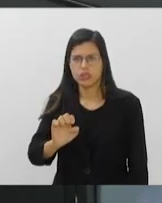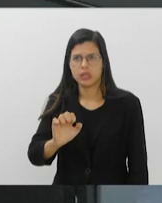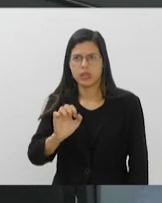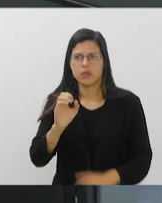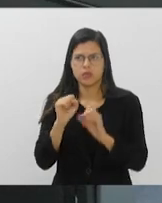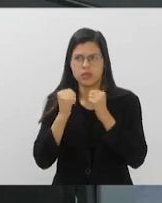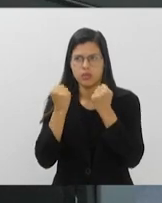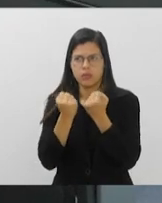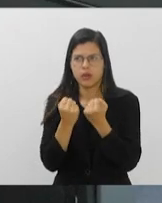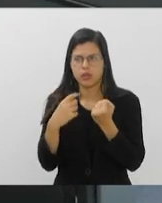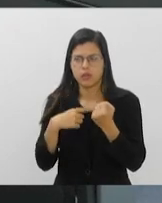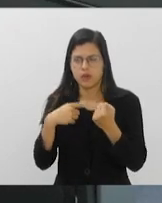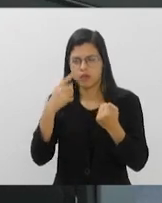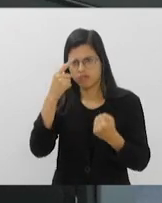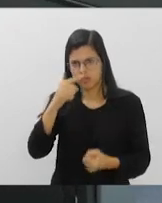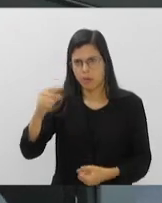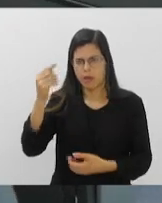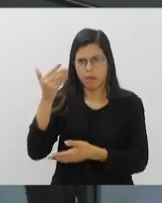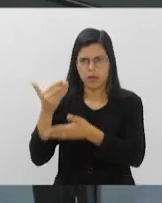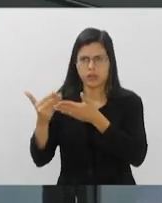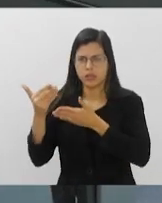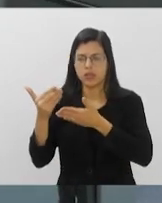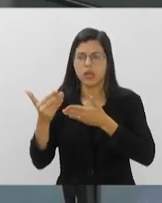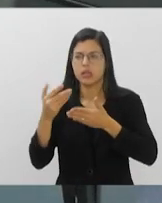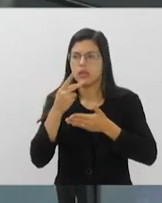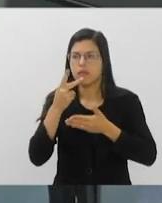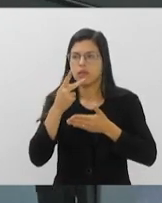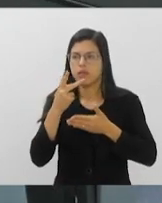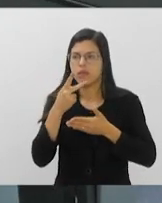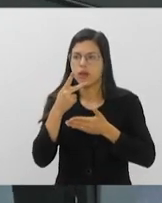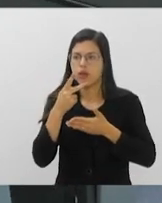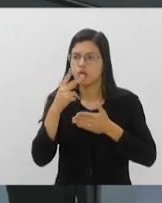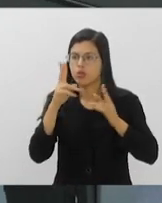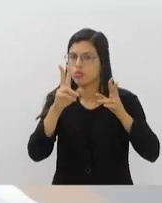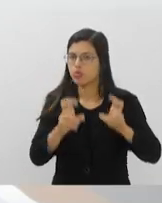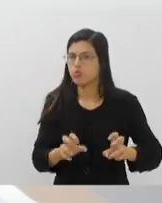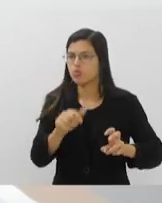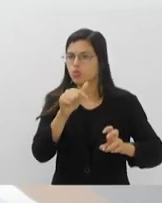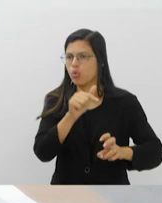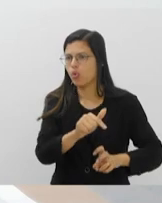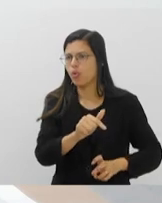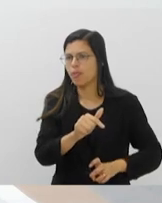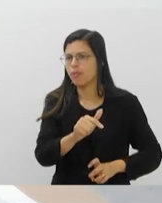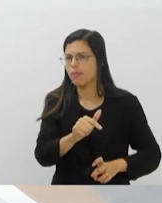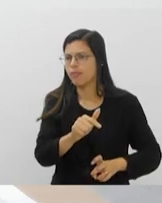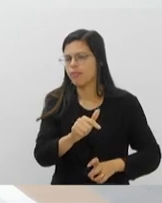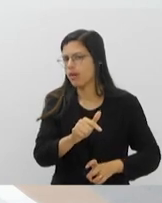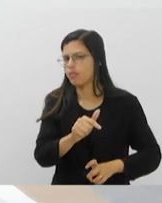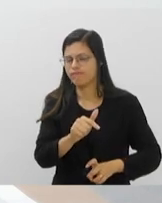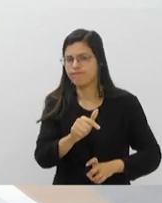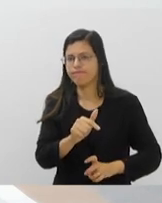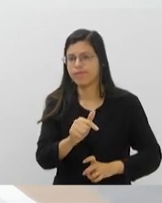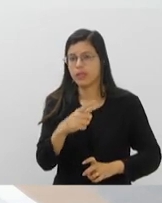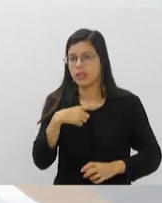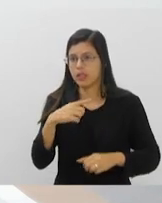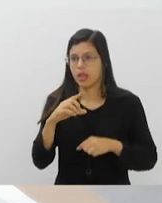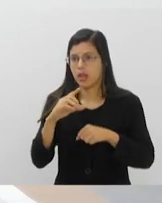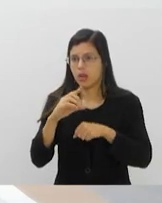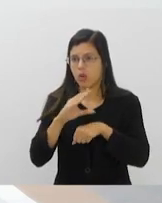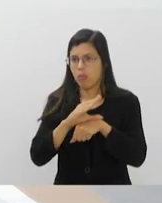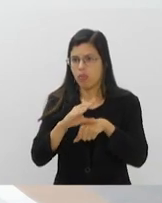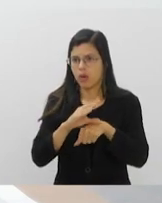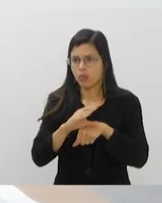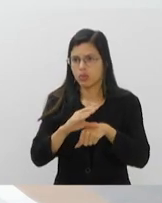nós fizemos semana passada sobre primeira infância quando ele fala Exatamente esse esse é o ponto nodal nós temos uma constituição de